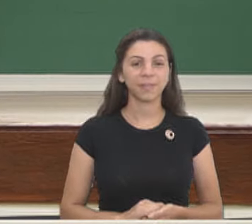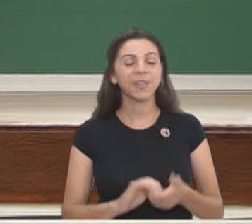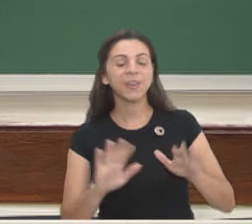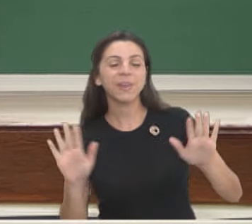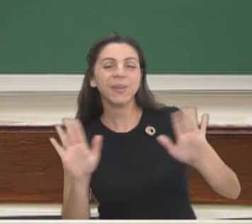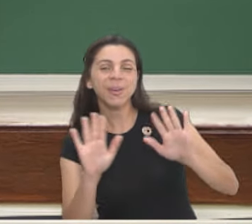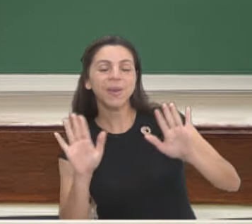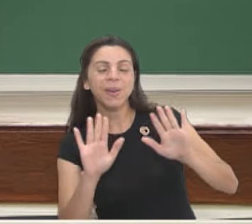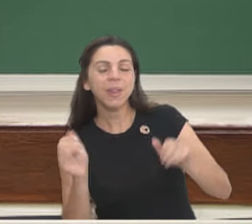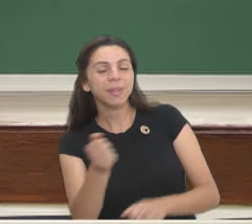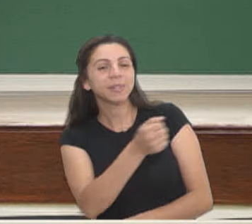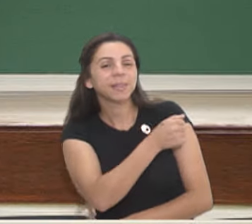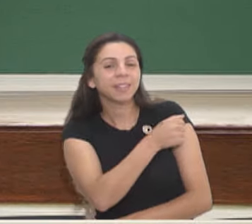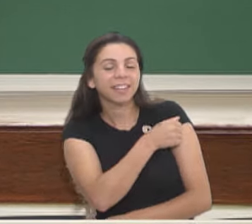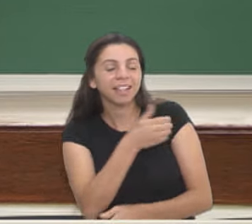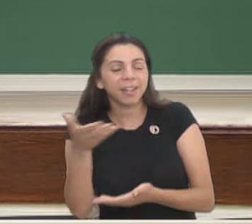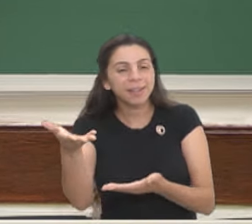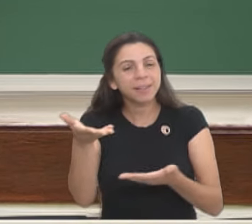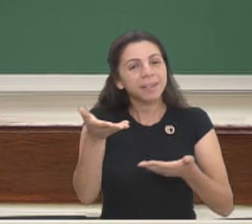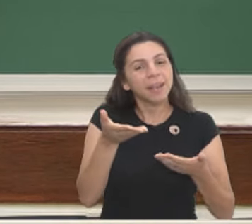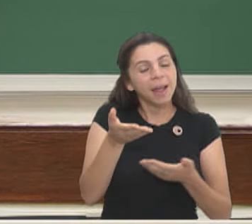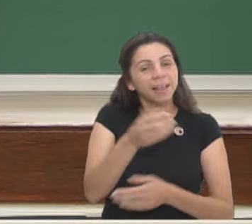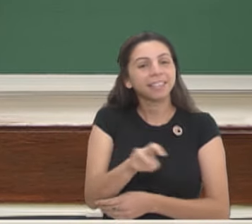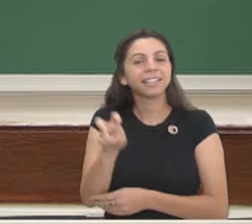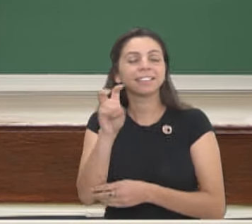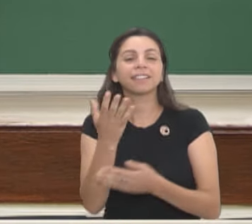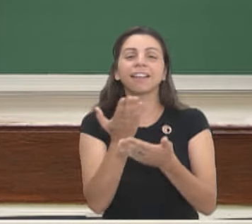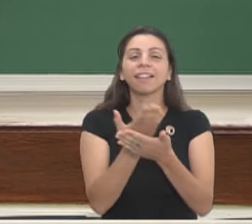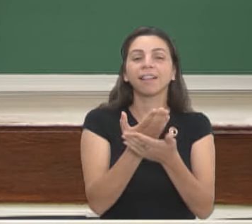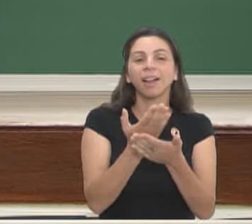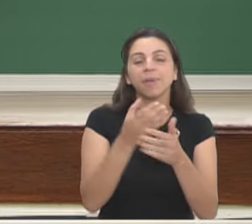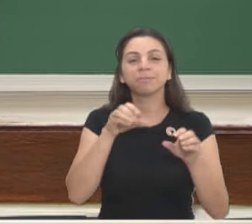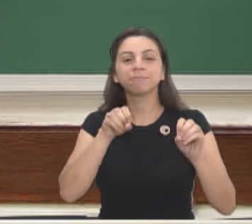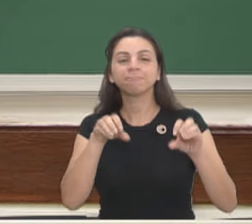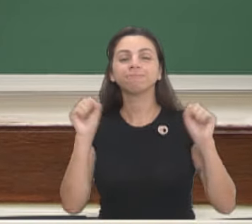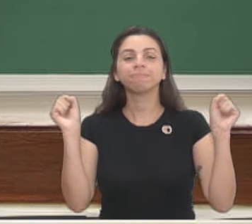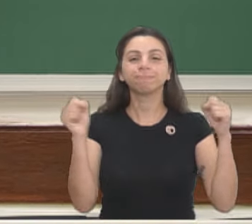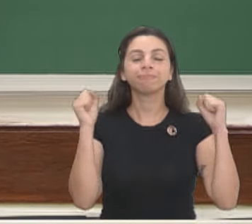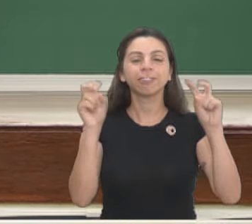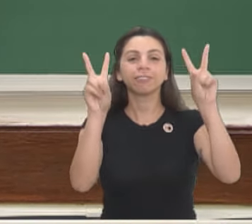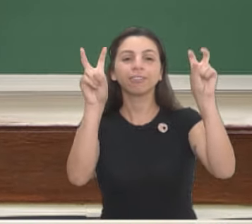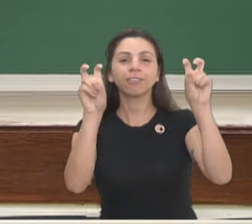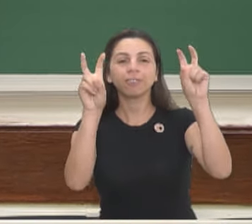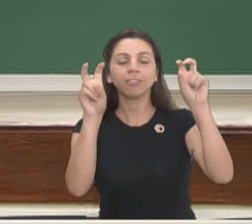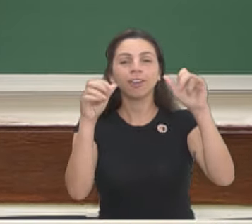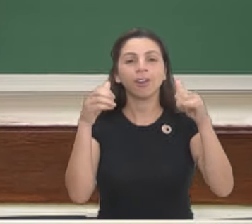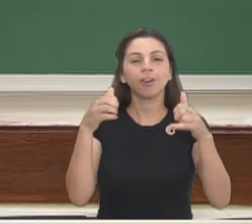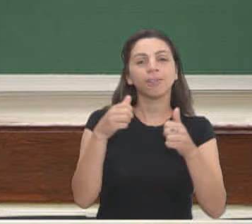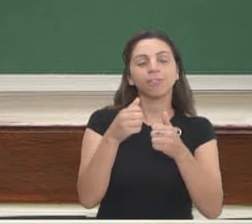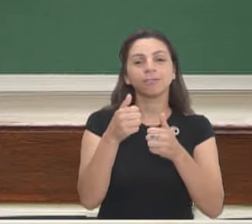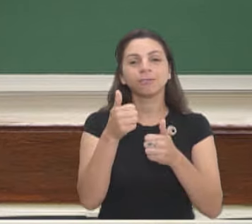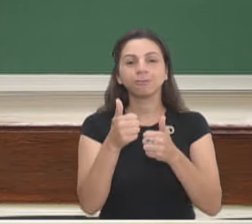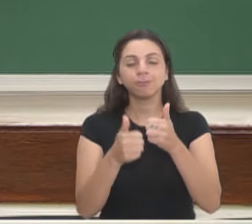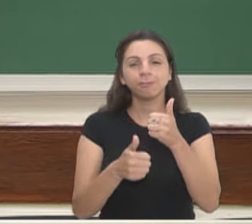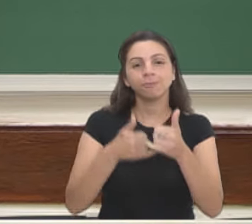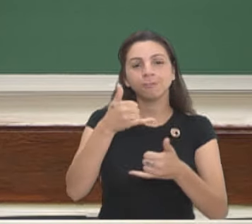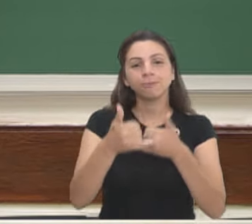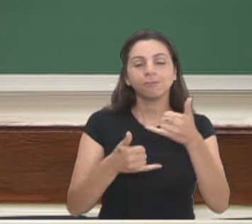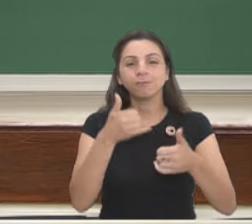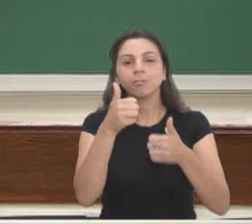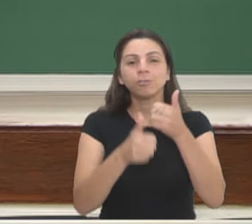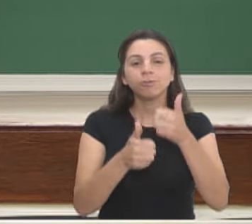Olá, alunos! Bem-vindos à nossa quinta aula de Educação Física, com o tema Jogos Cooperativos. Me acompanhem